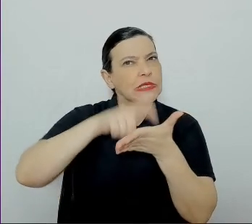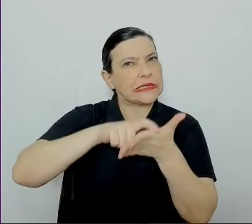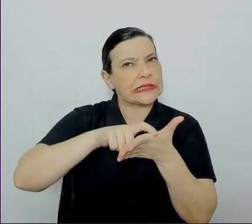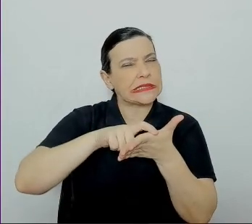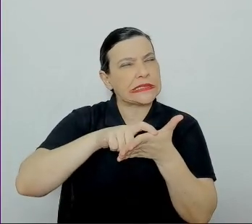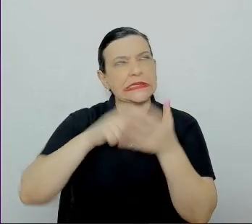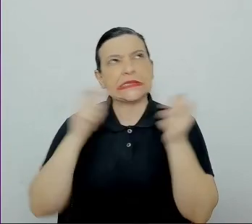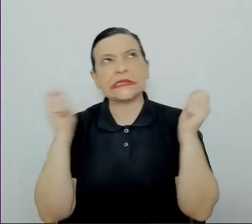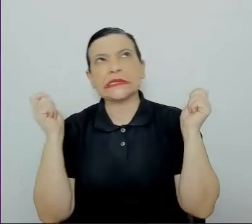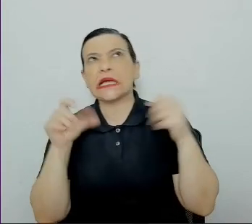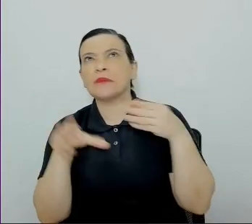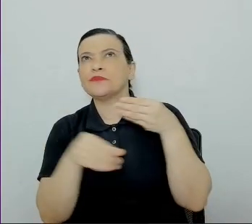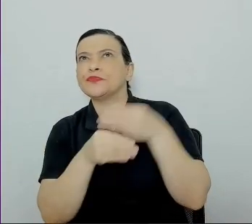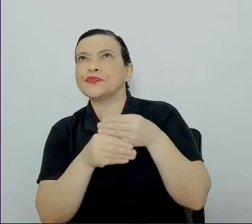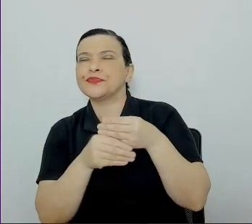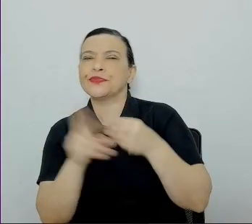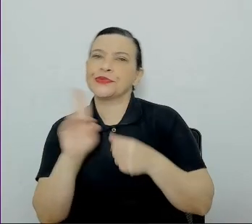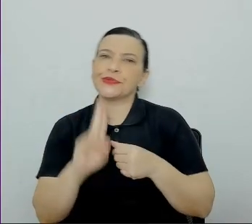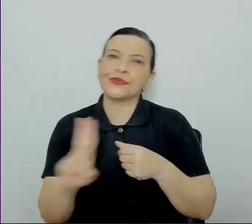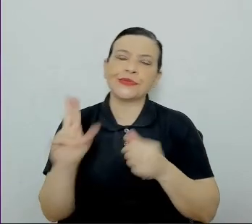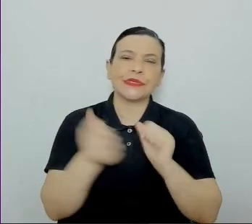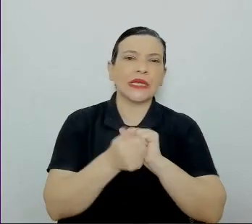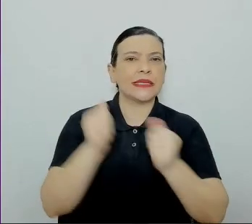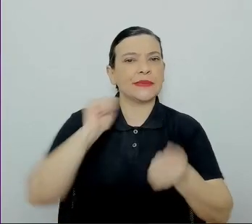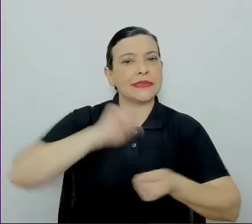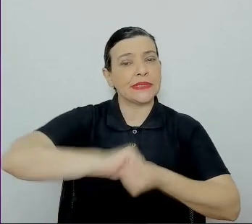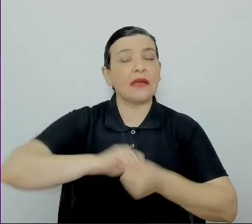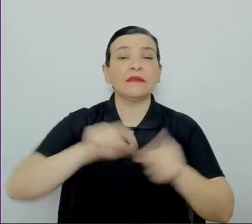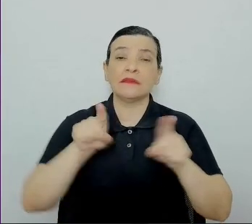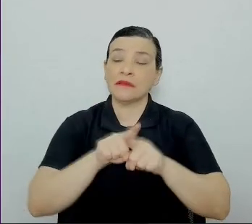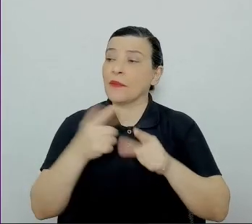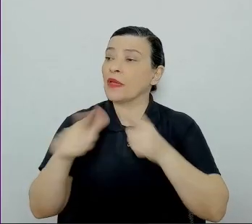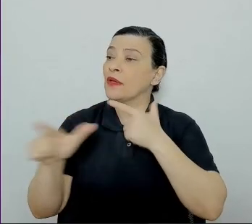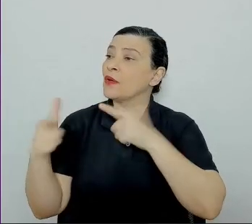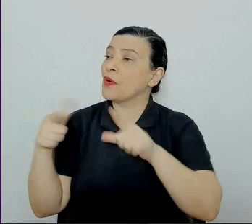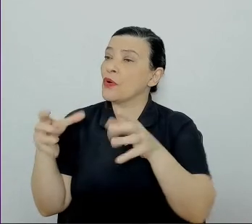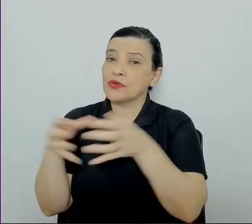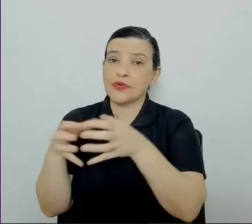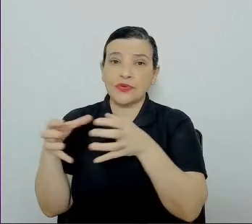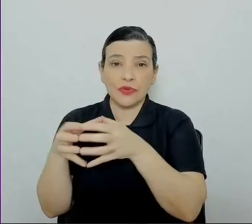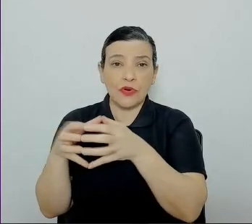está adequada ou não e até mesmo discutir com outros stakeholders.